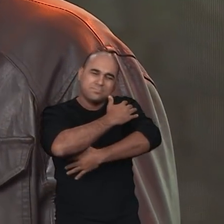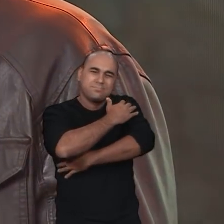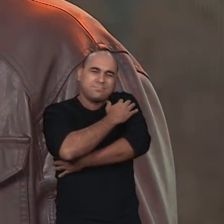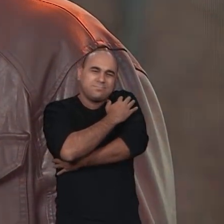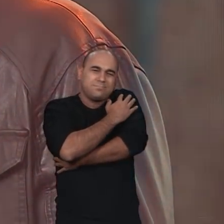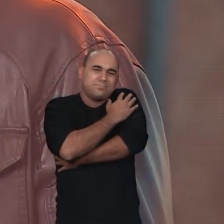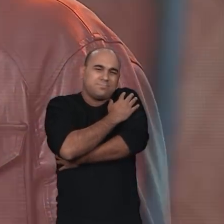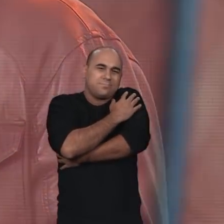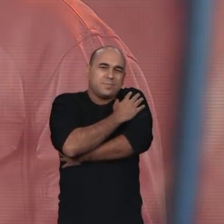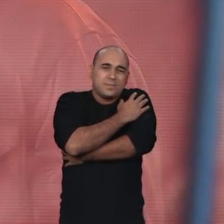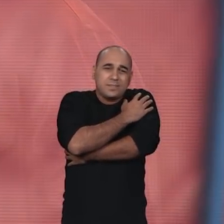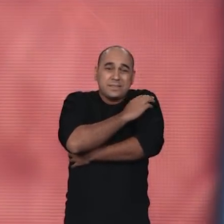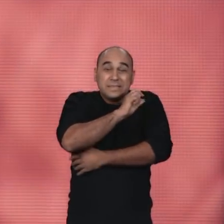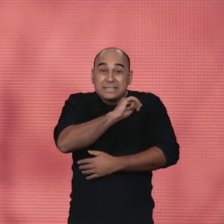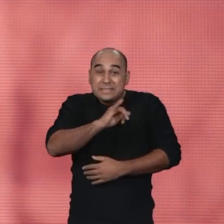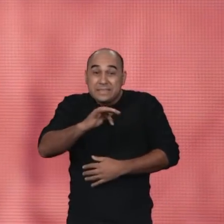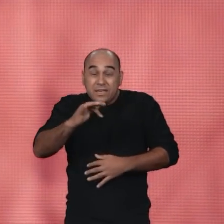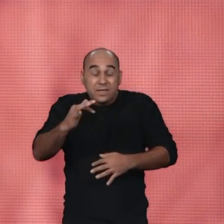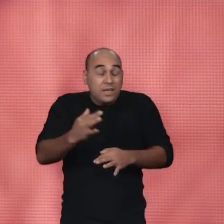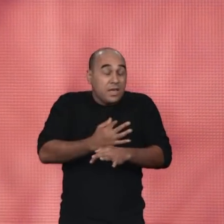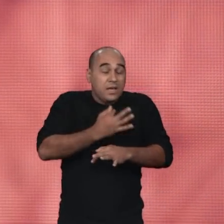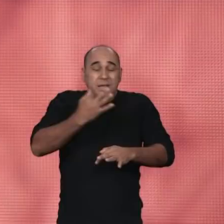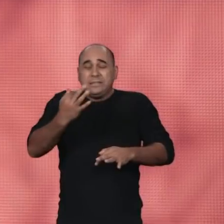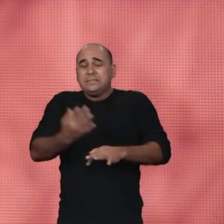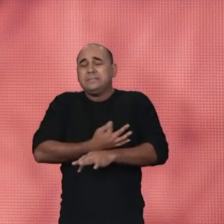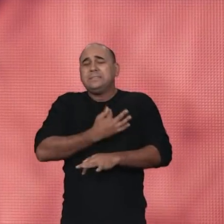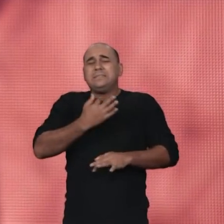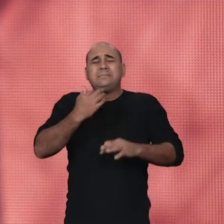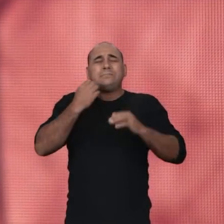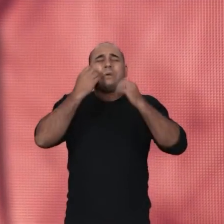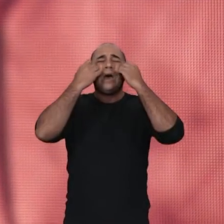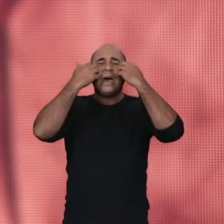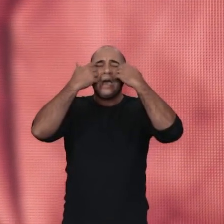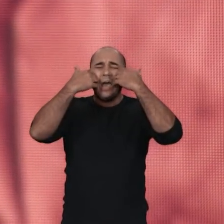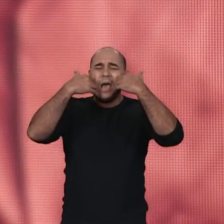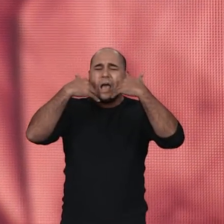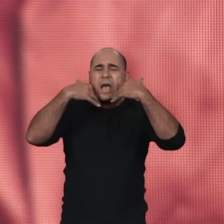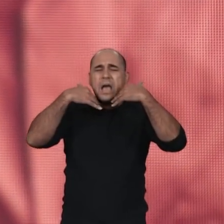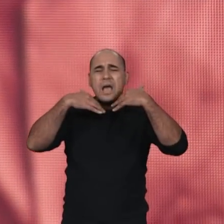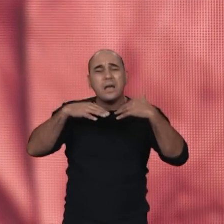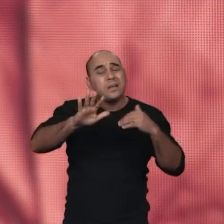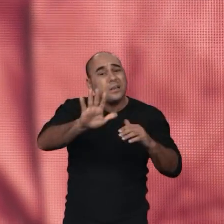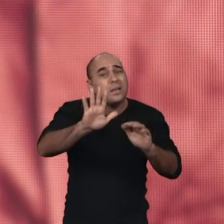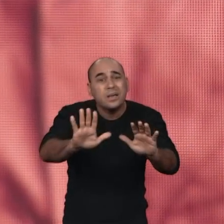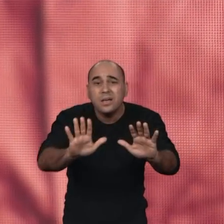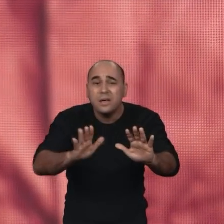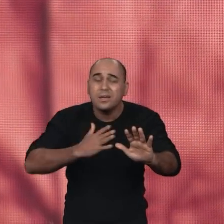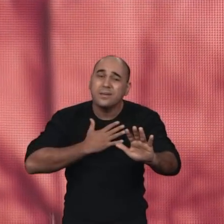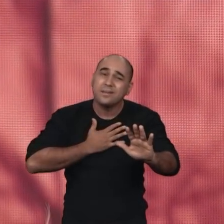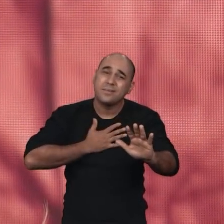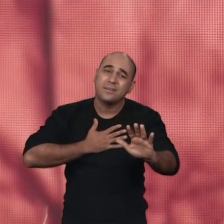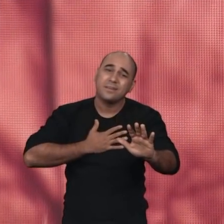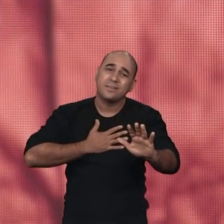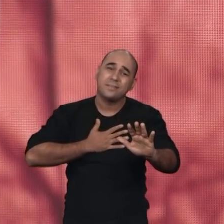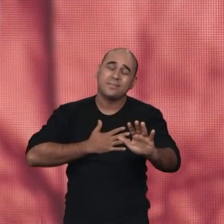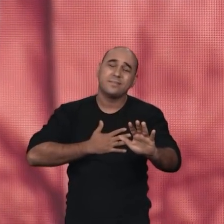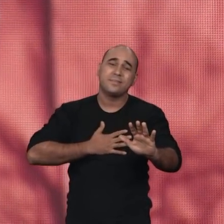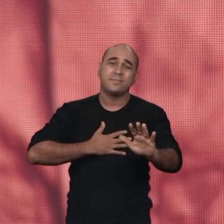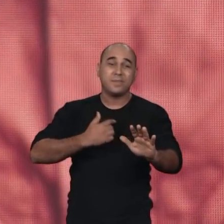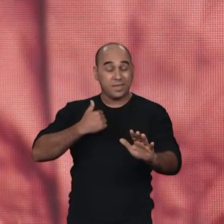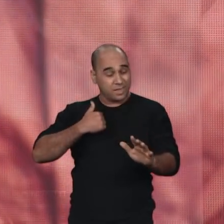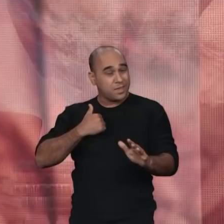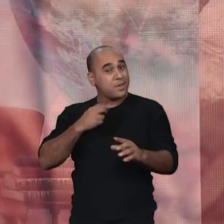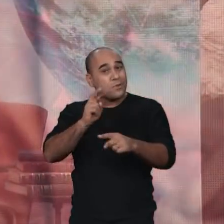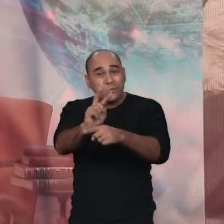braços. Se o choro insistir, esqueça, pois